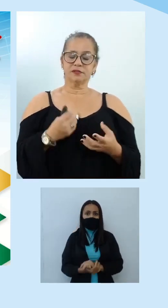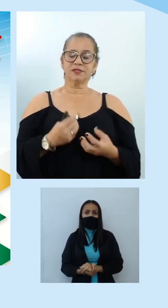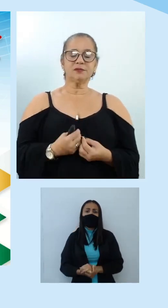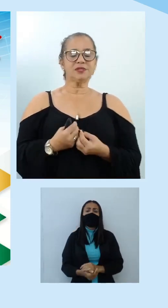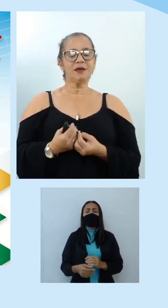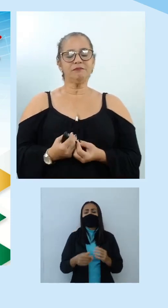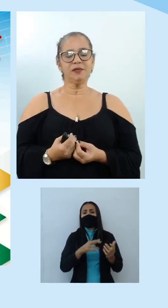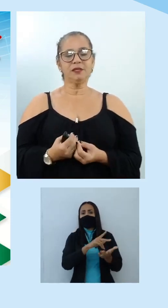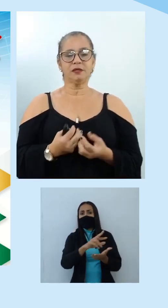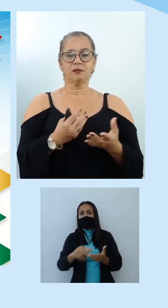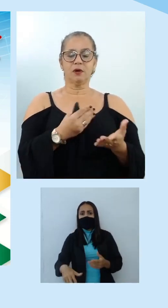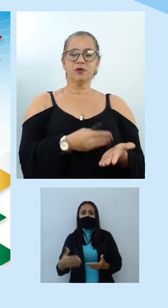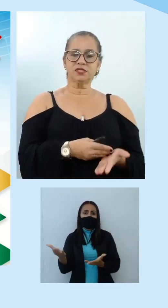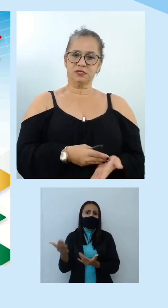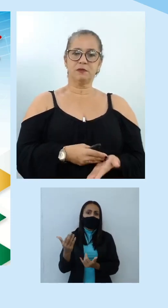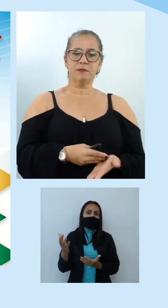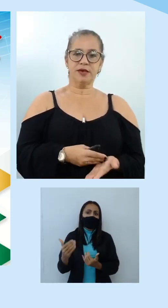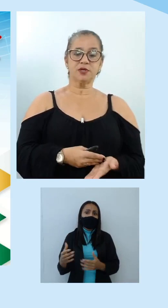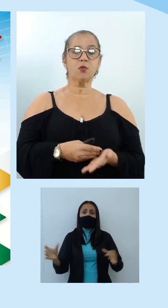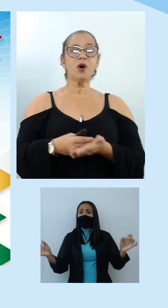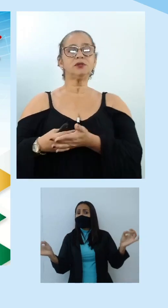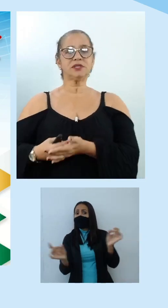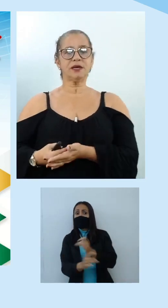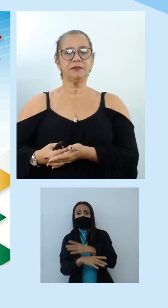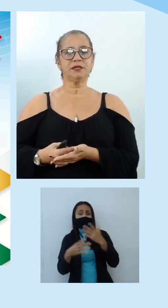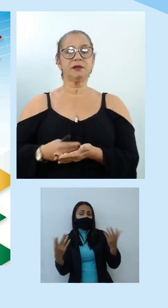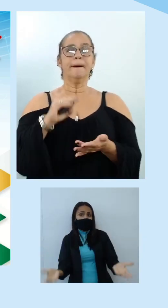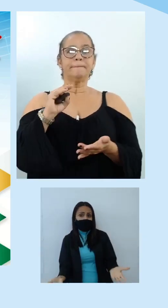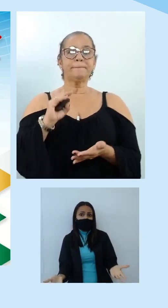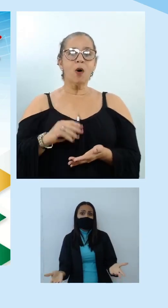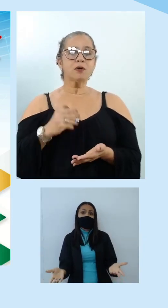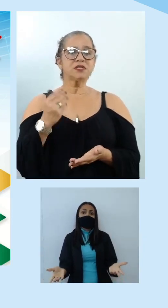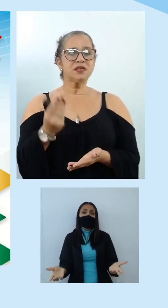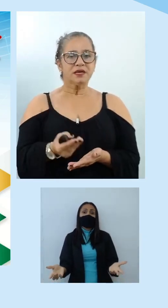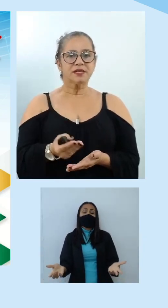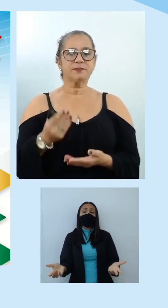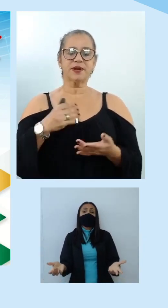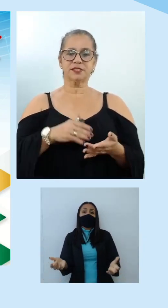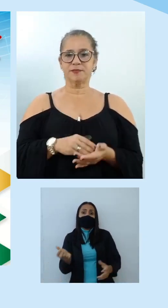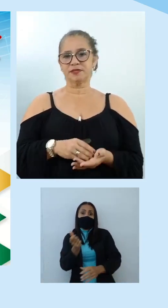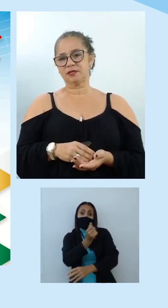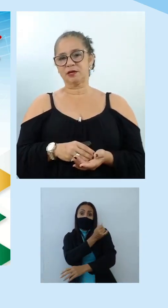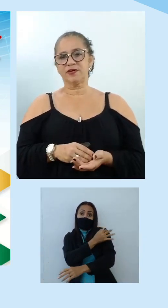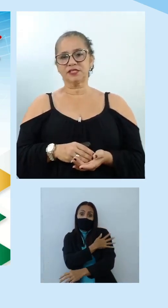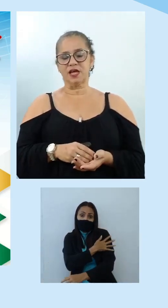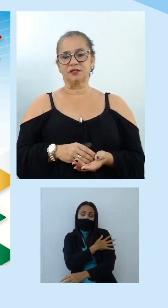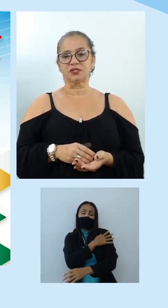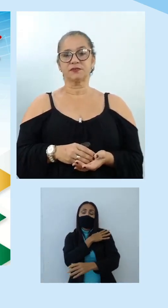jovens não terminam o ensino médio e quando terminam, poucos se ingressam para as